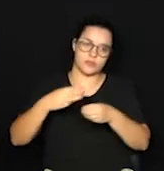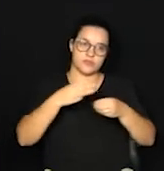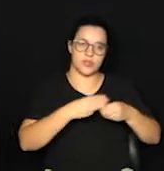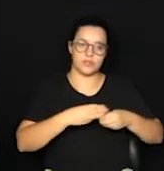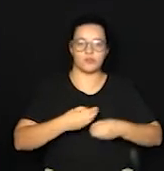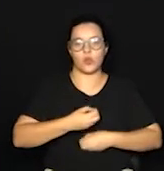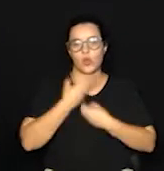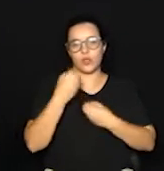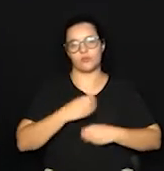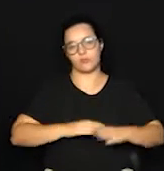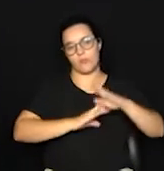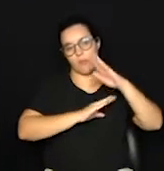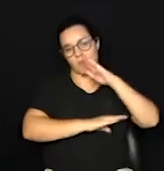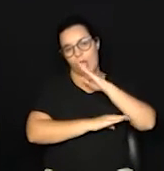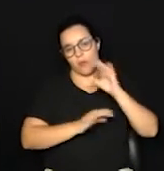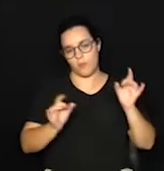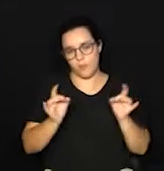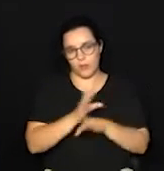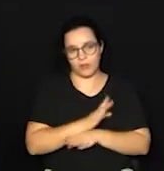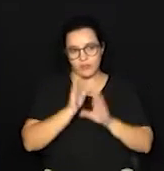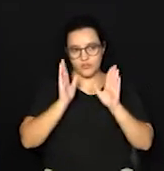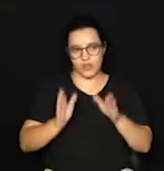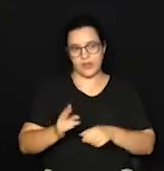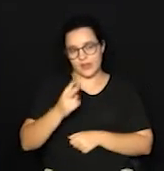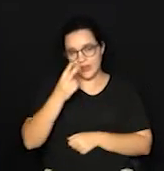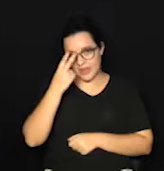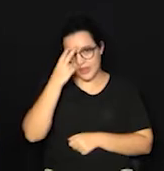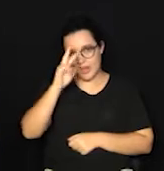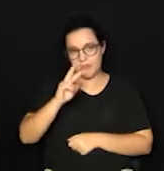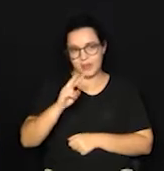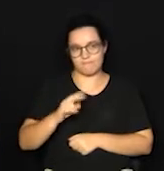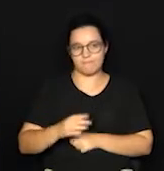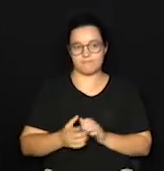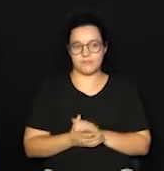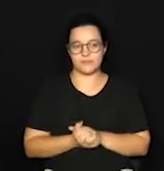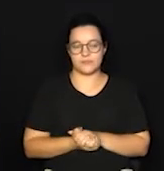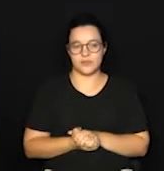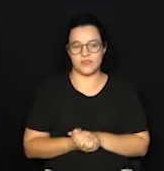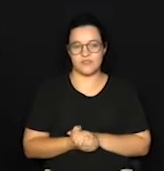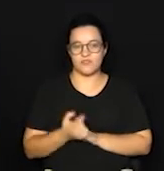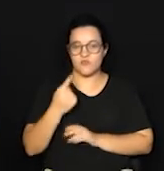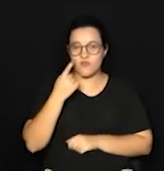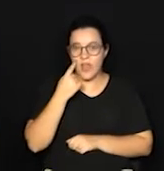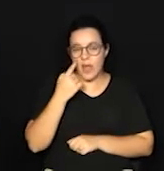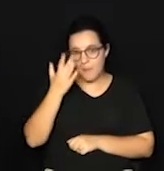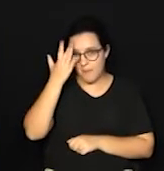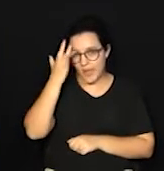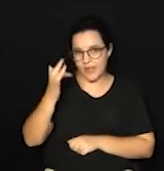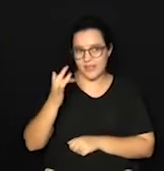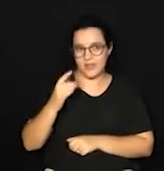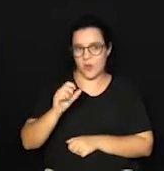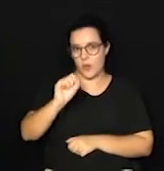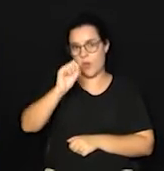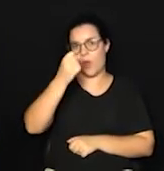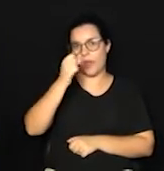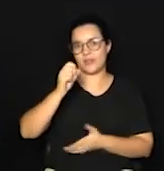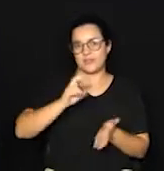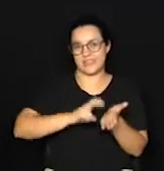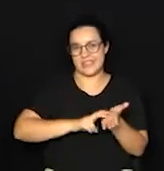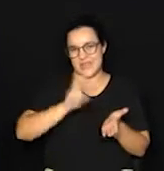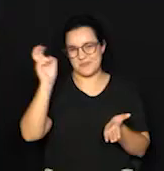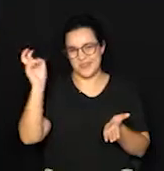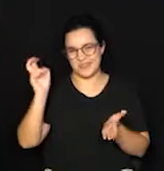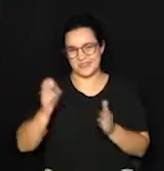notícias do Legislativo. Só lembrando, então, ao pessoal de casa, vai ver você amanhã cedinho, né? Às 8 horas. Isso,